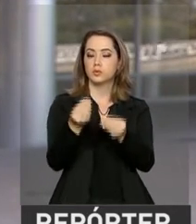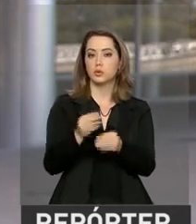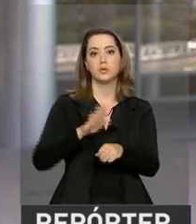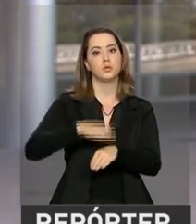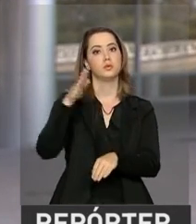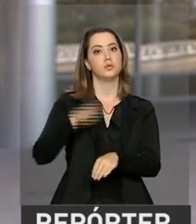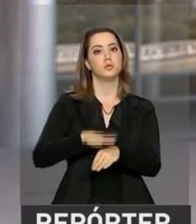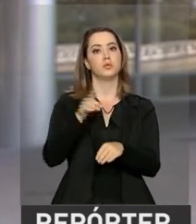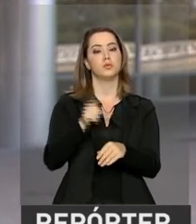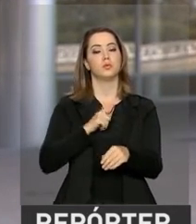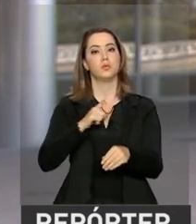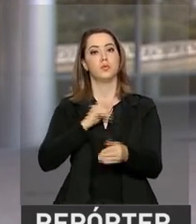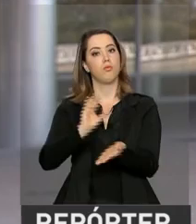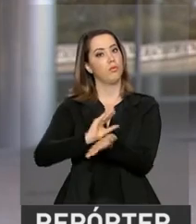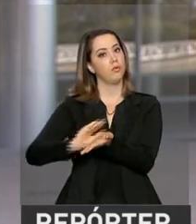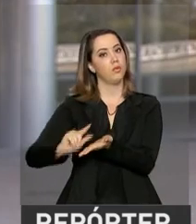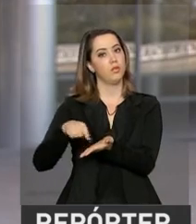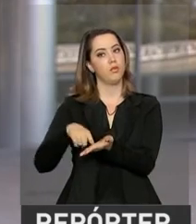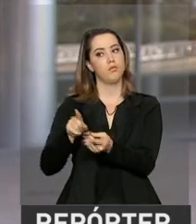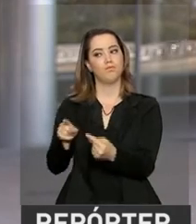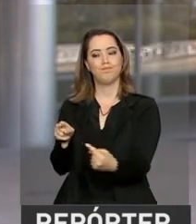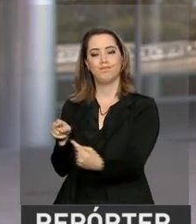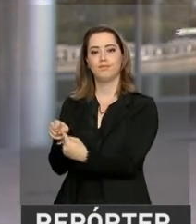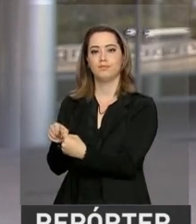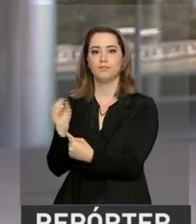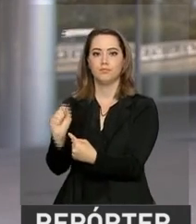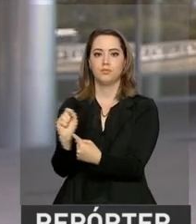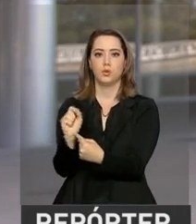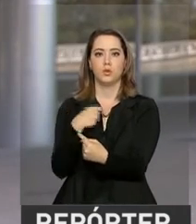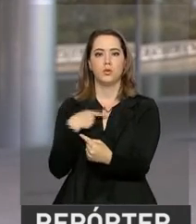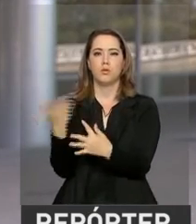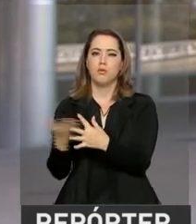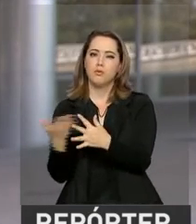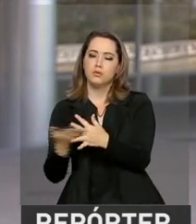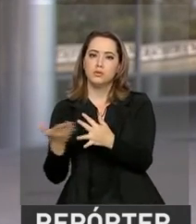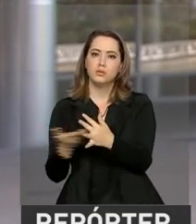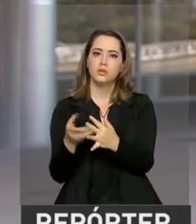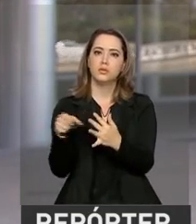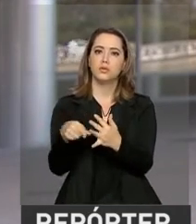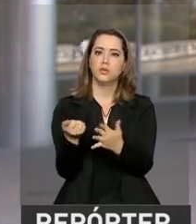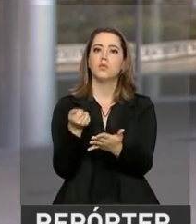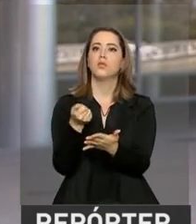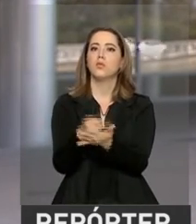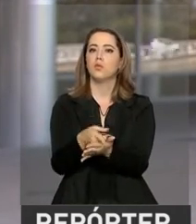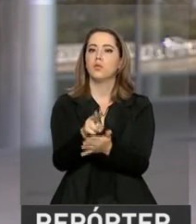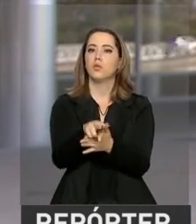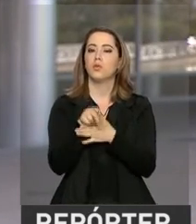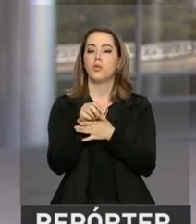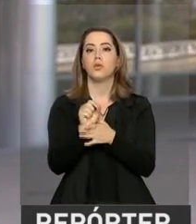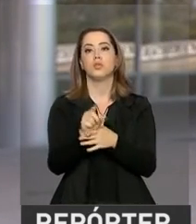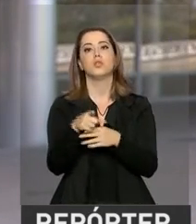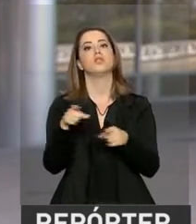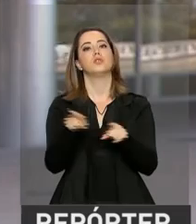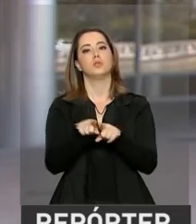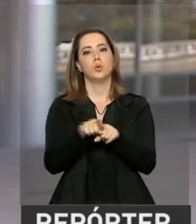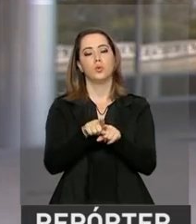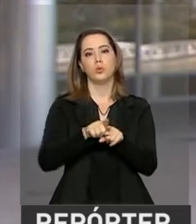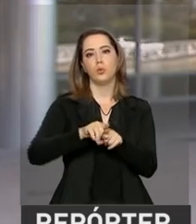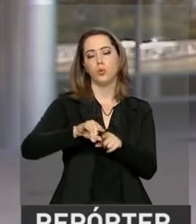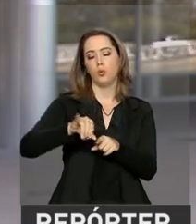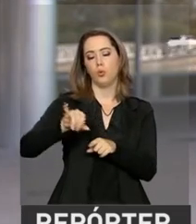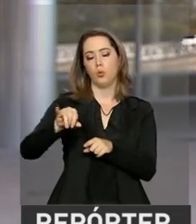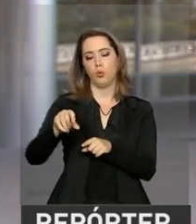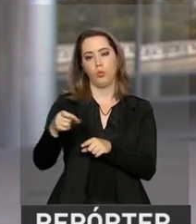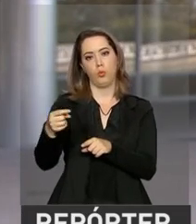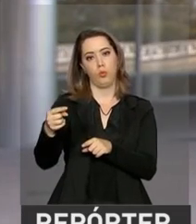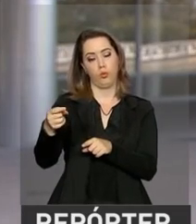recursos direcionados, em que há aí financiamentos e empréstimos subsidiados ou com taxas